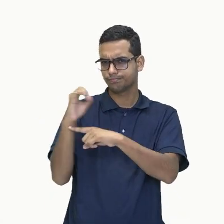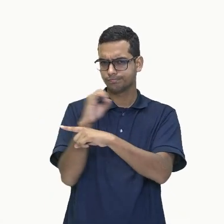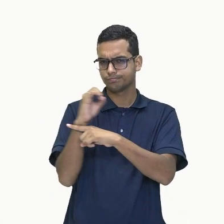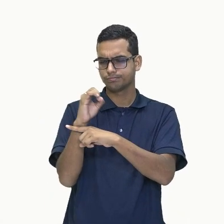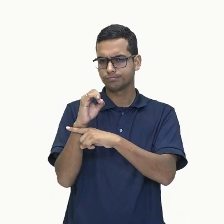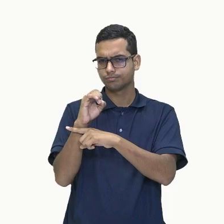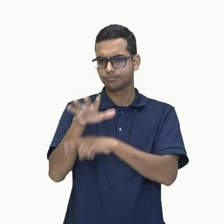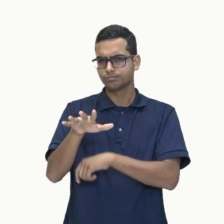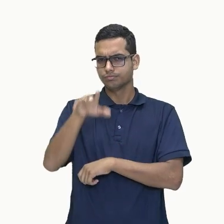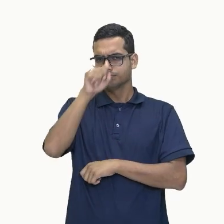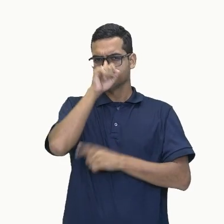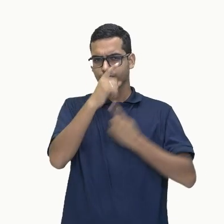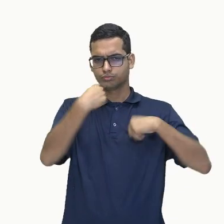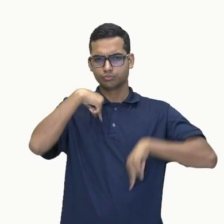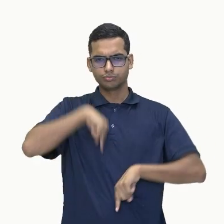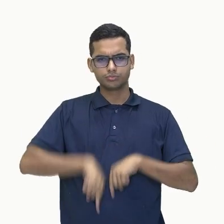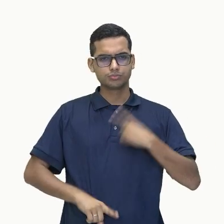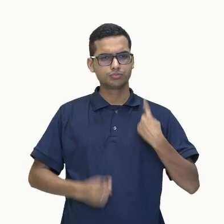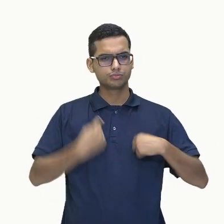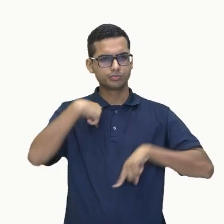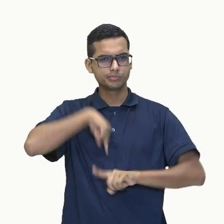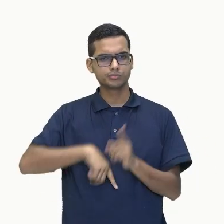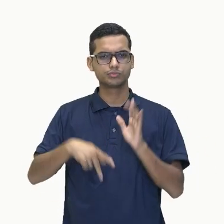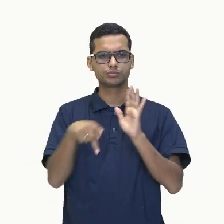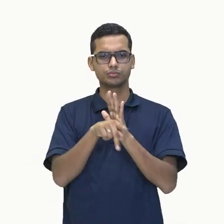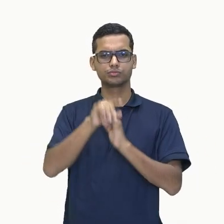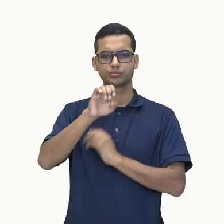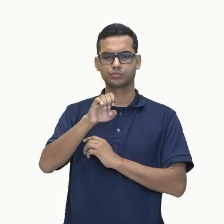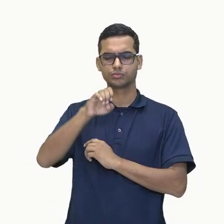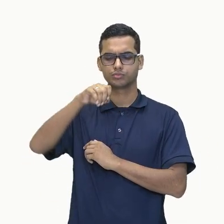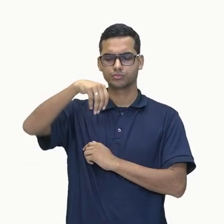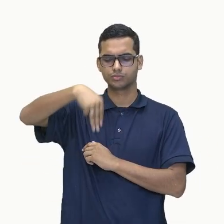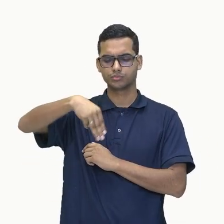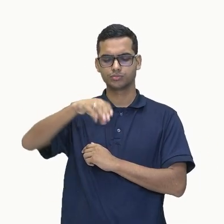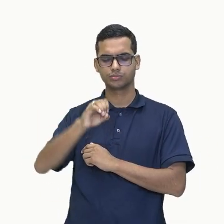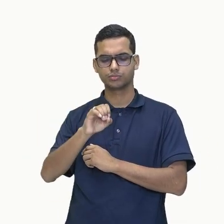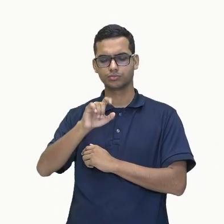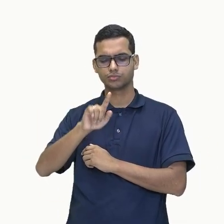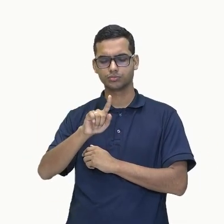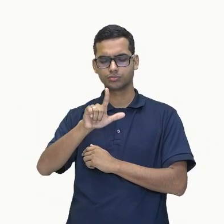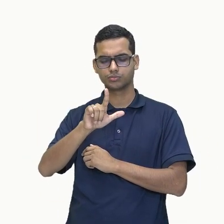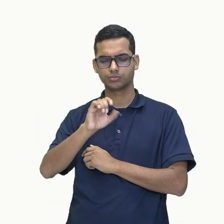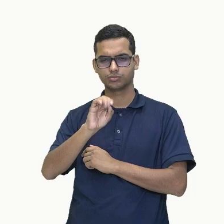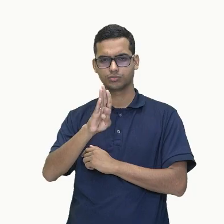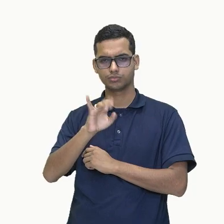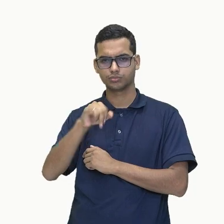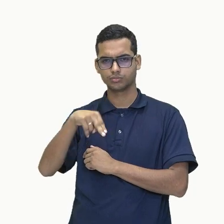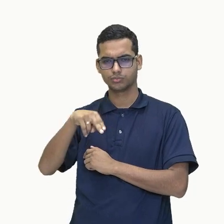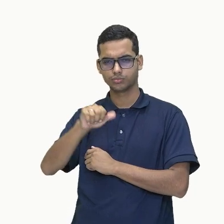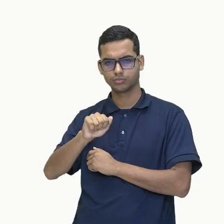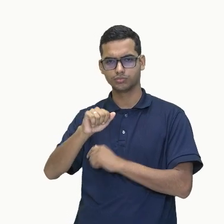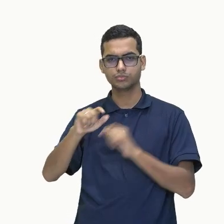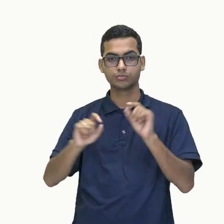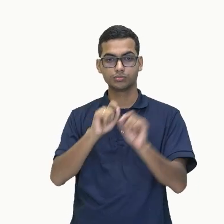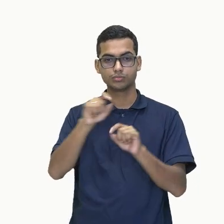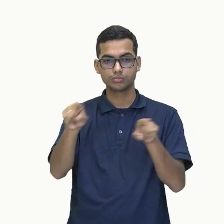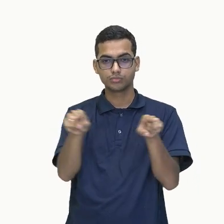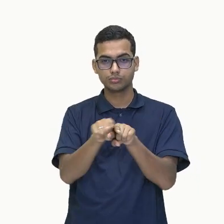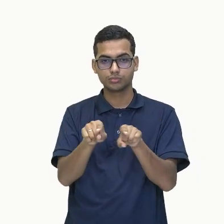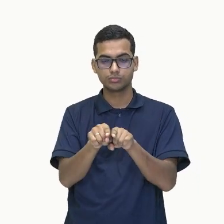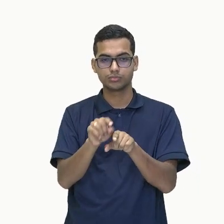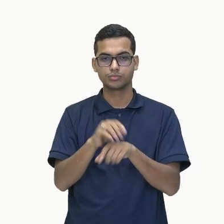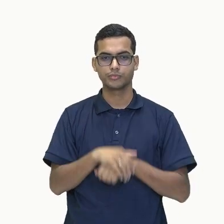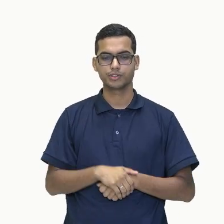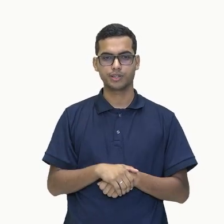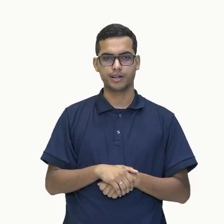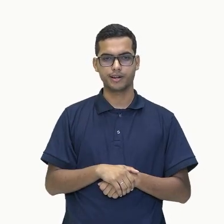É a hemoglobina. Então, a hemoglobina vai vir com uma estrutura, tá? Que